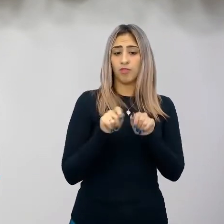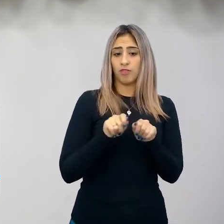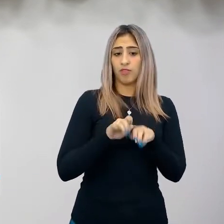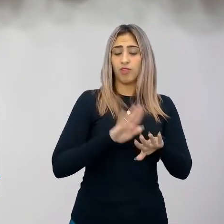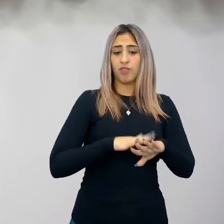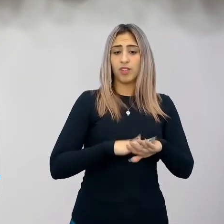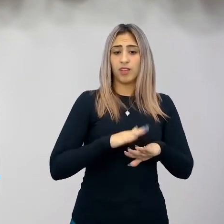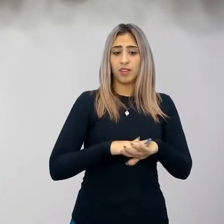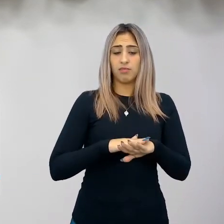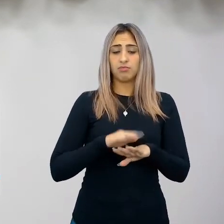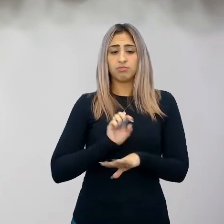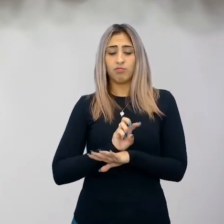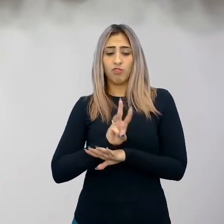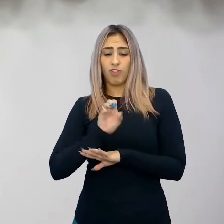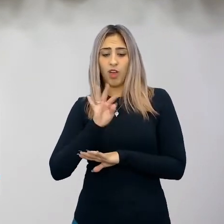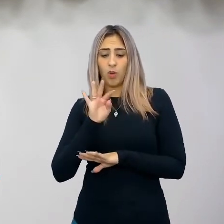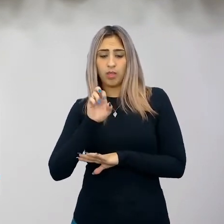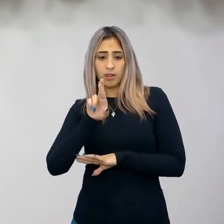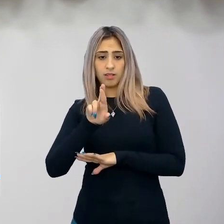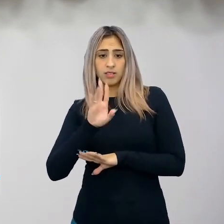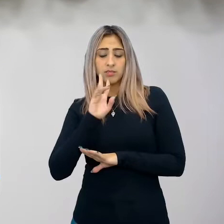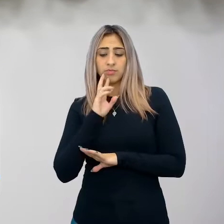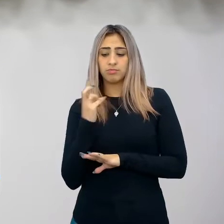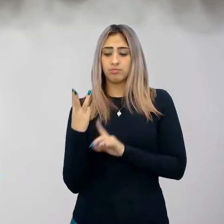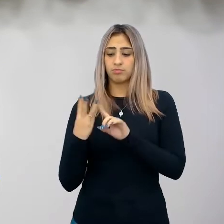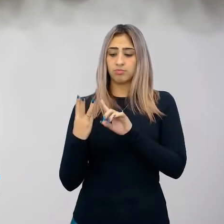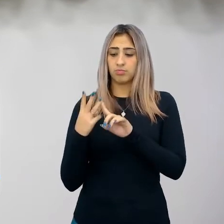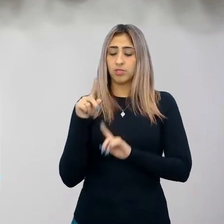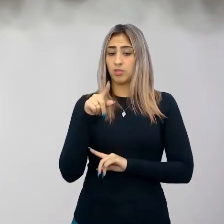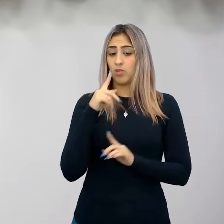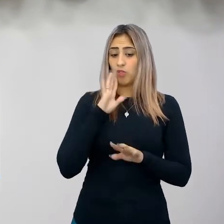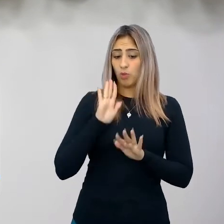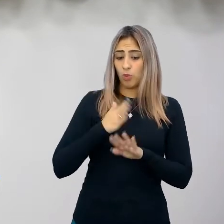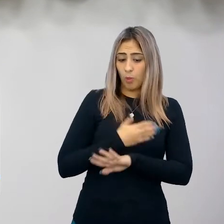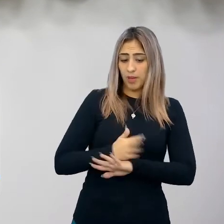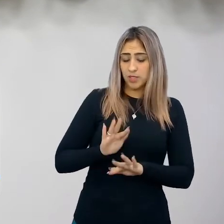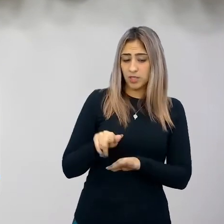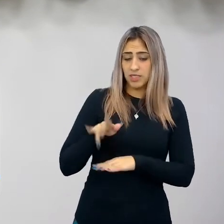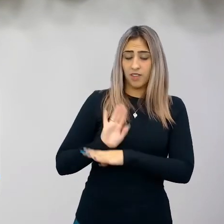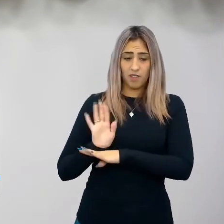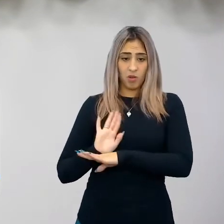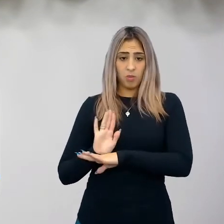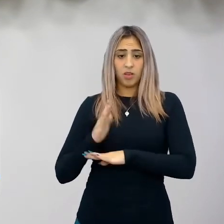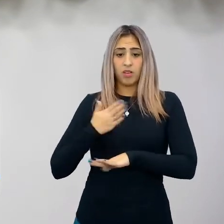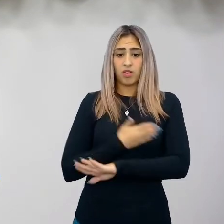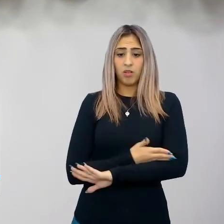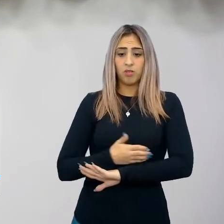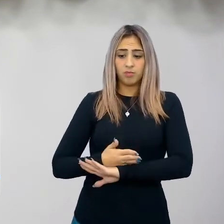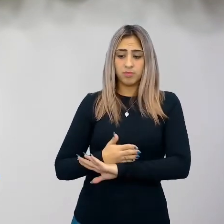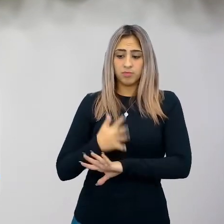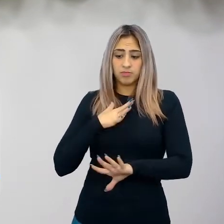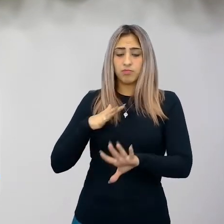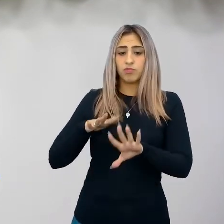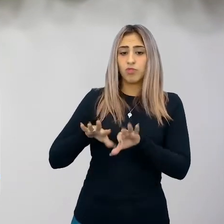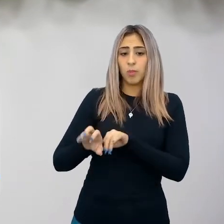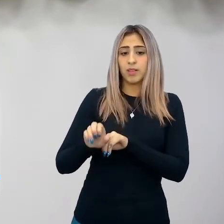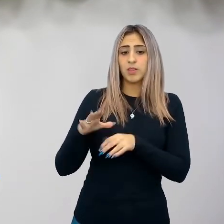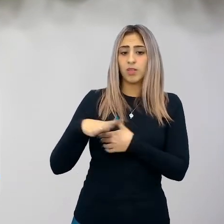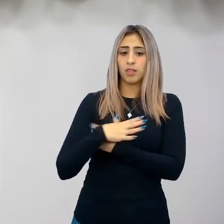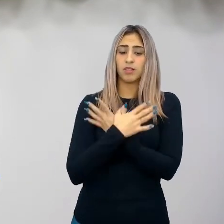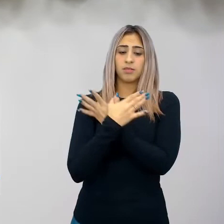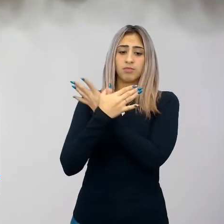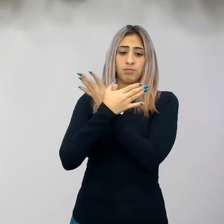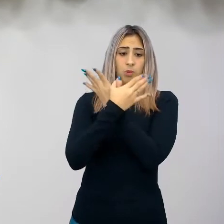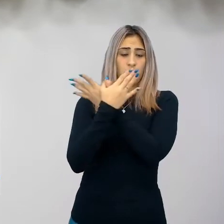Lima Jr., que foi a terceira versão já de Inocência, e o início desse filme, ele começa com a formação ali da borboleta. Então, eu tenho